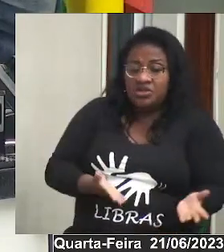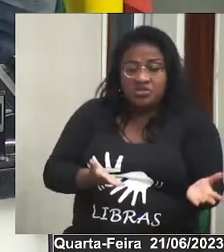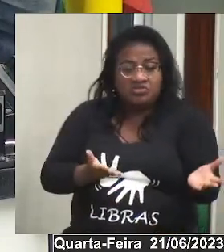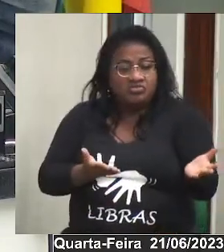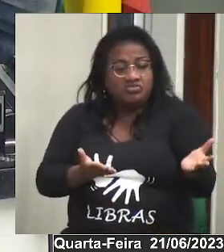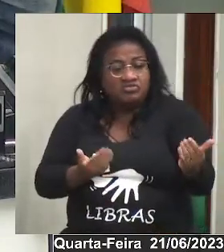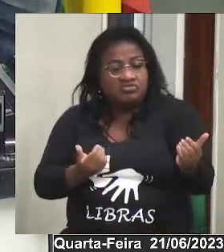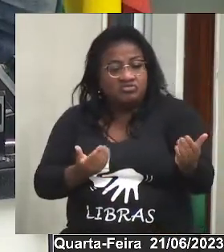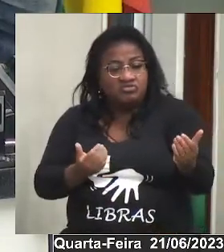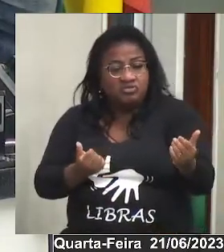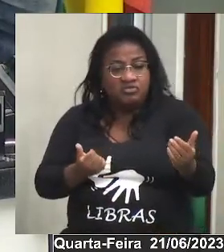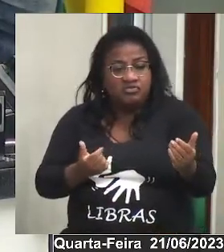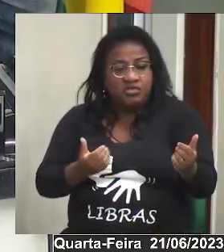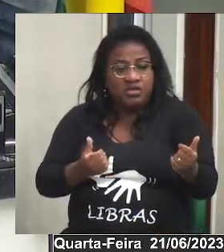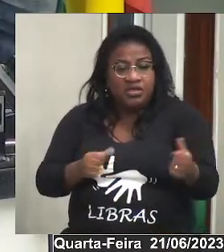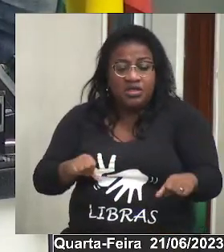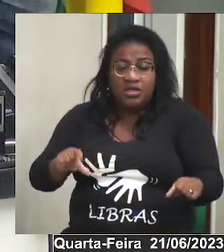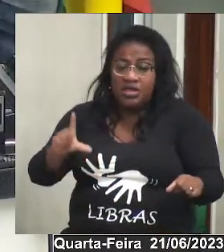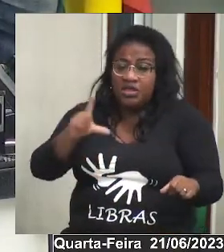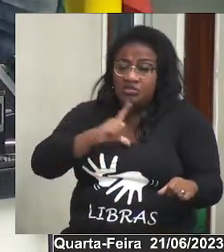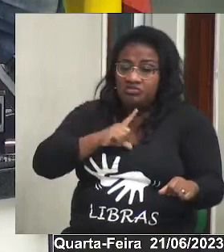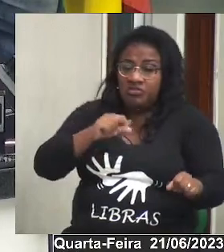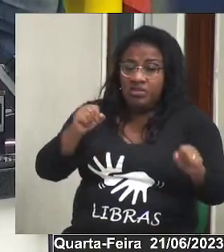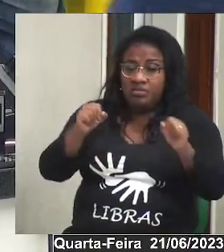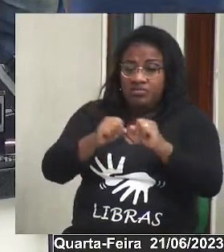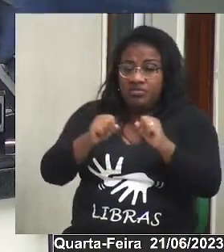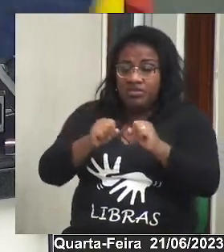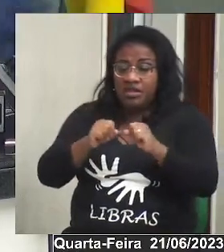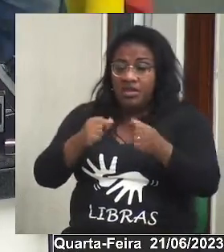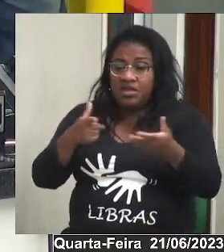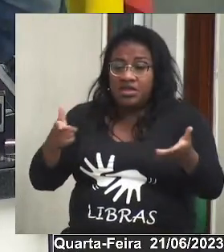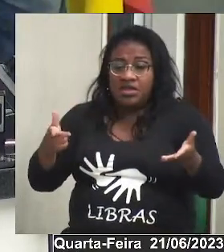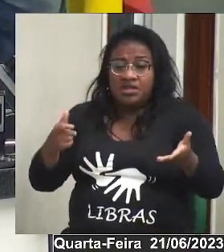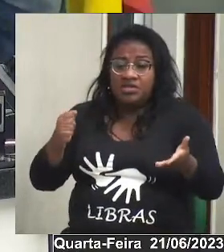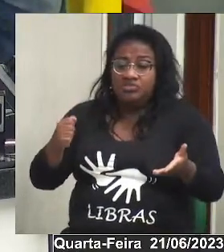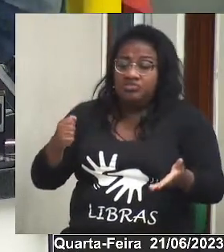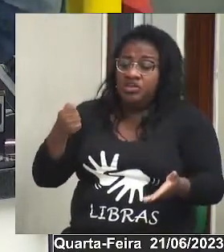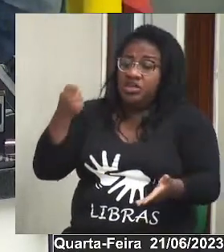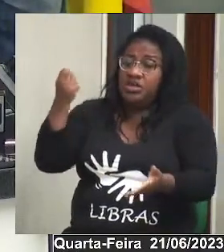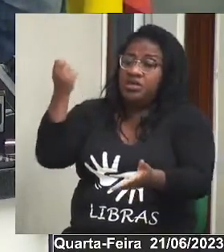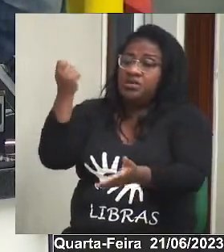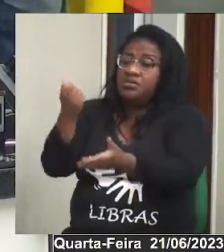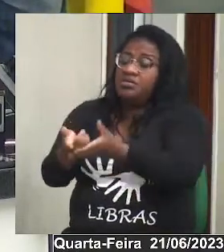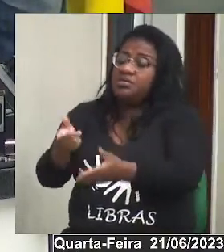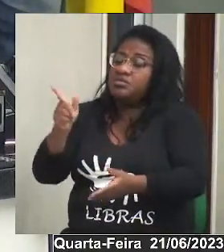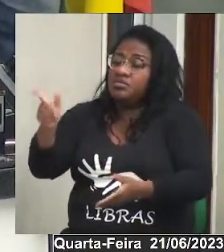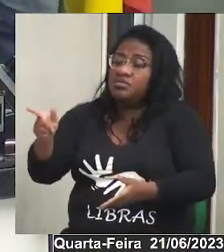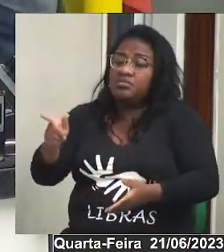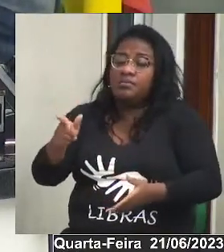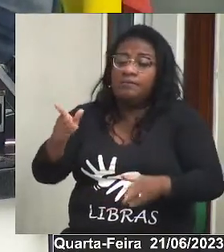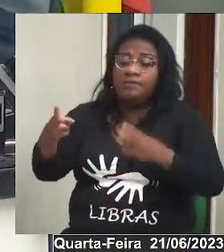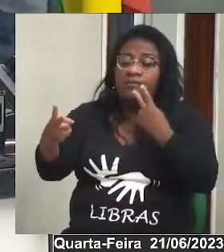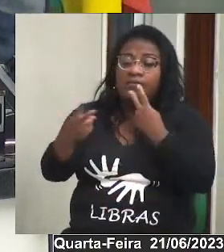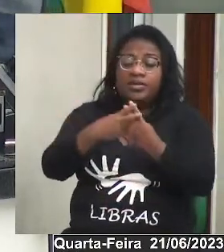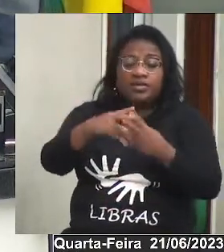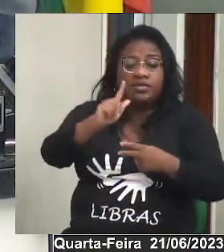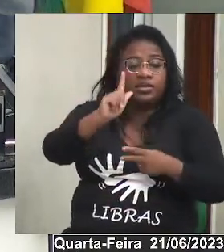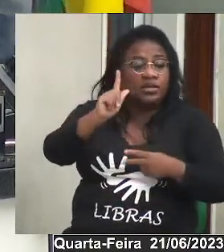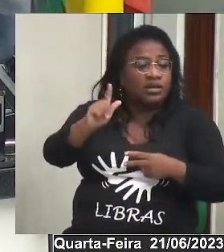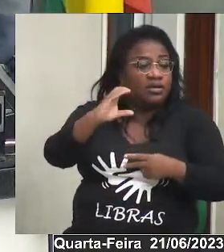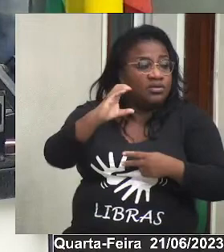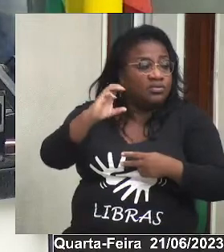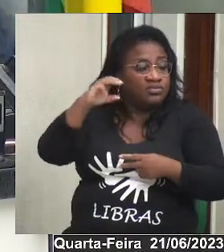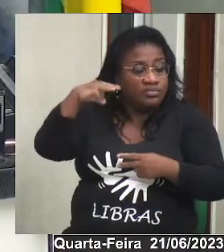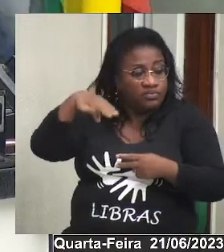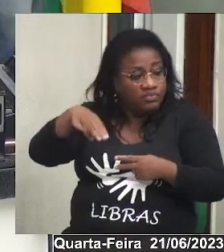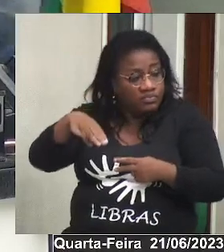única coisa que ele tinha para fazer, era aquilo, que tinha que punir o GCM. Fala do senhor.